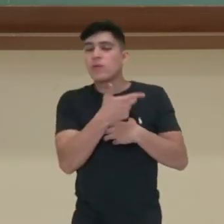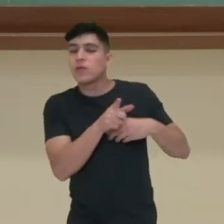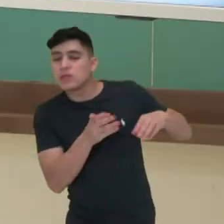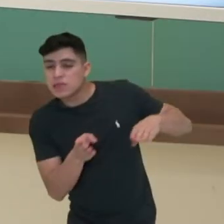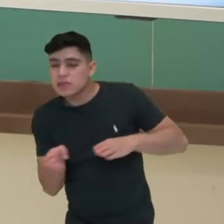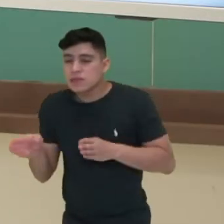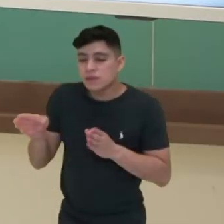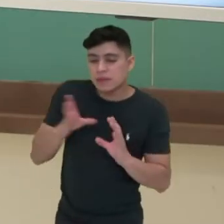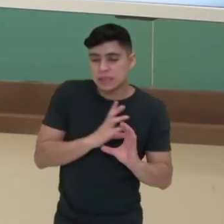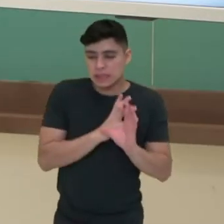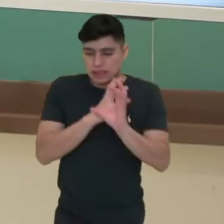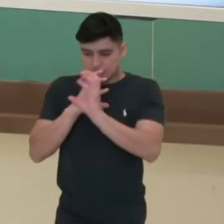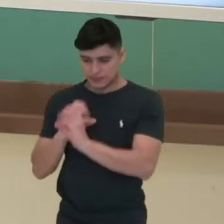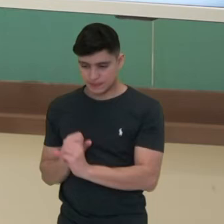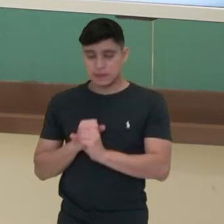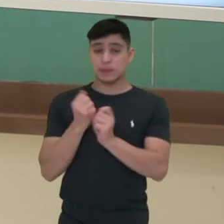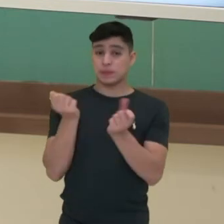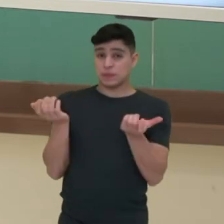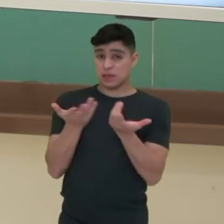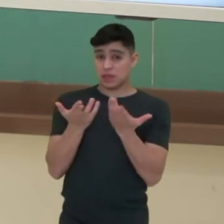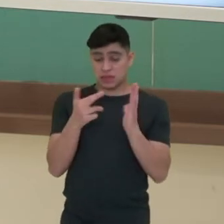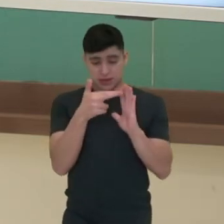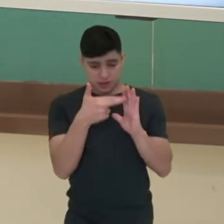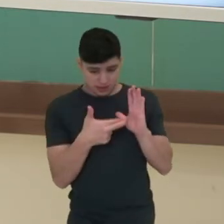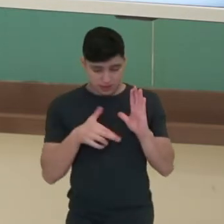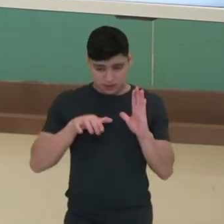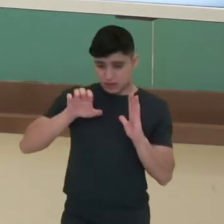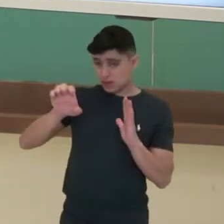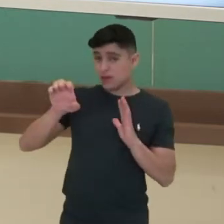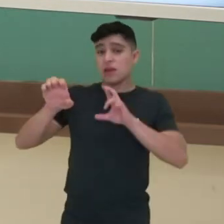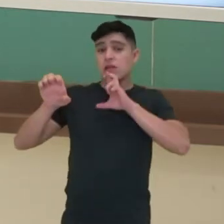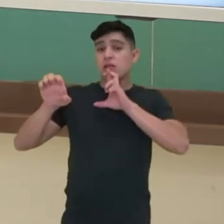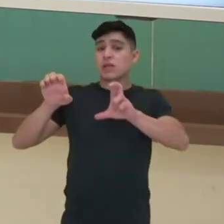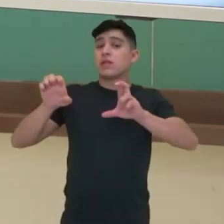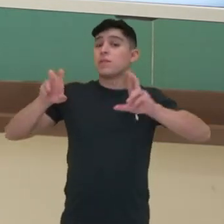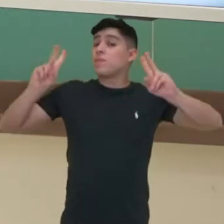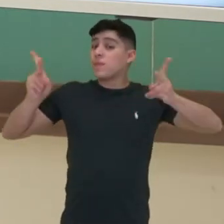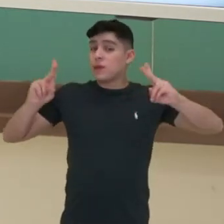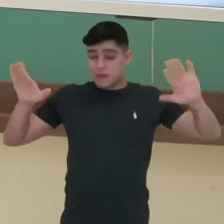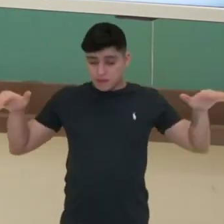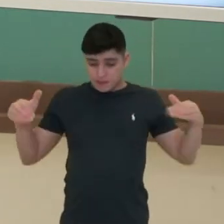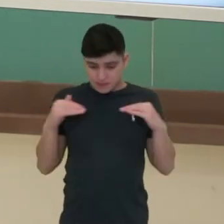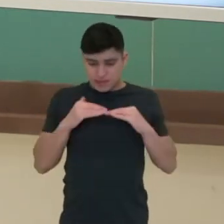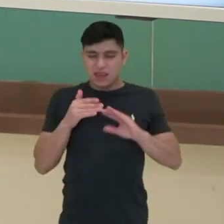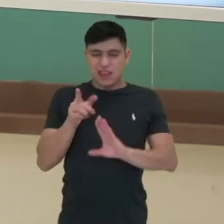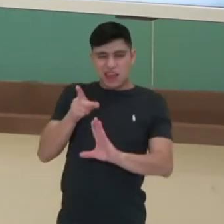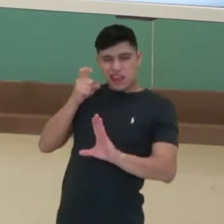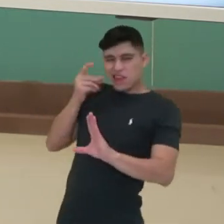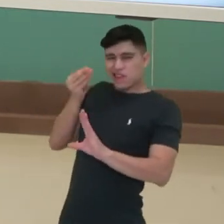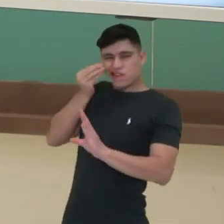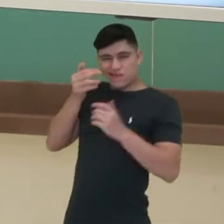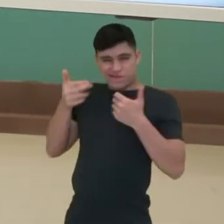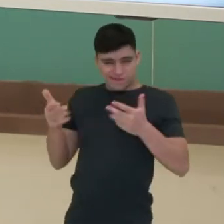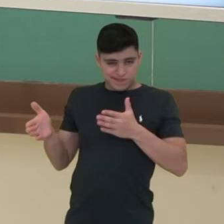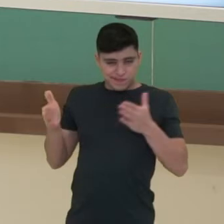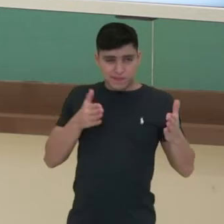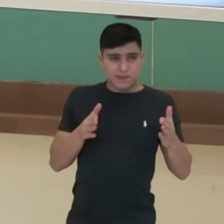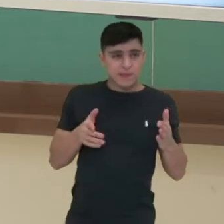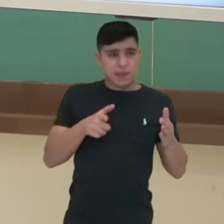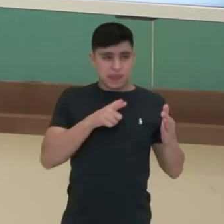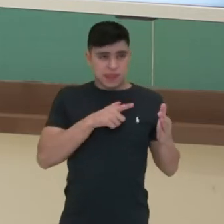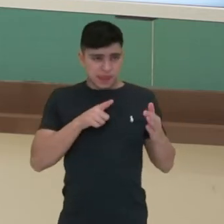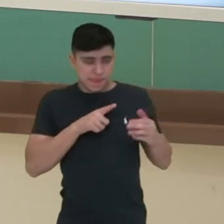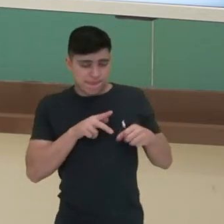utilizando agora a regra do E. A gente vai ter que chegar no mesmo resultado, não tem jeito, tem que chegar no mesmo resultado. O cruzamento entre 2 linhagens